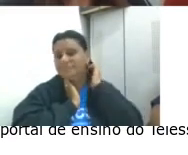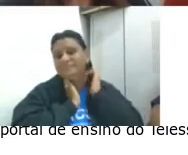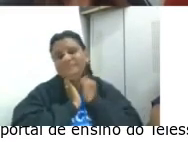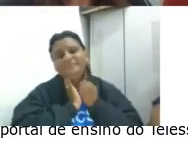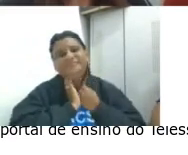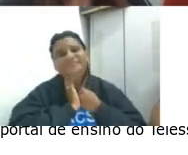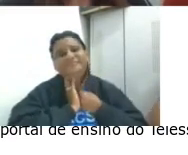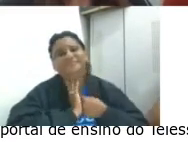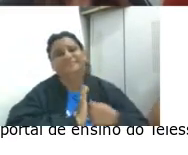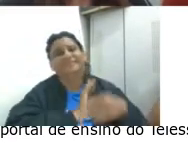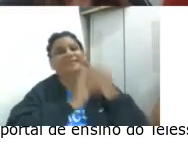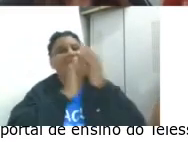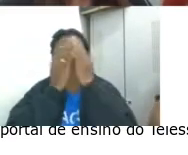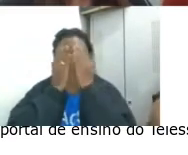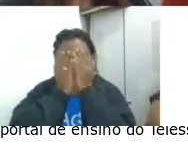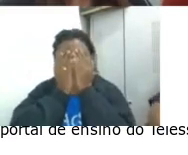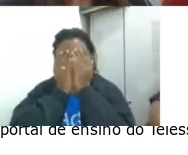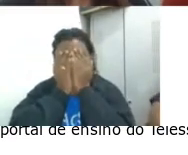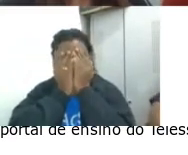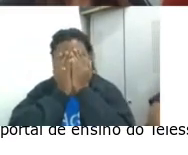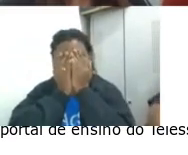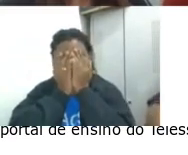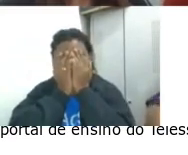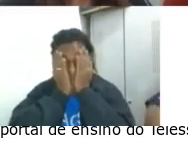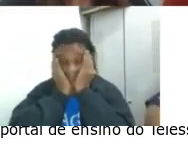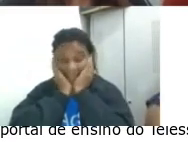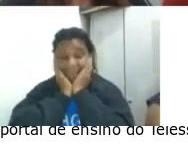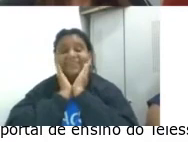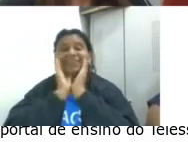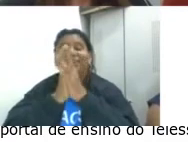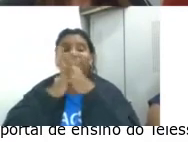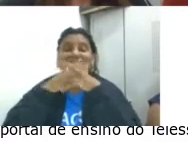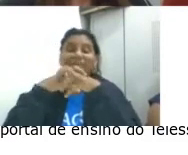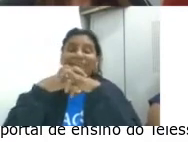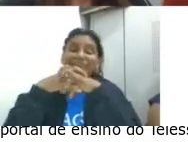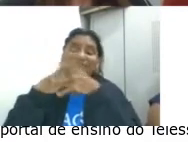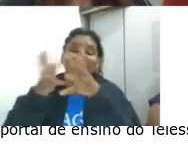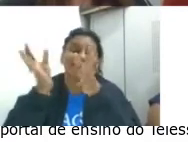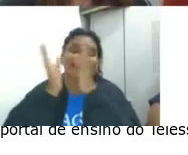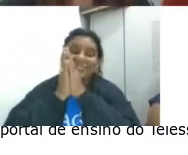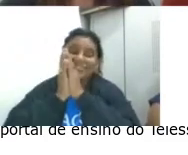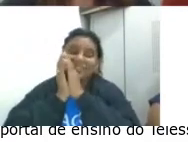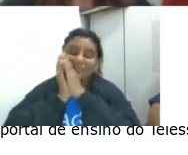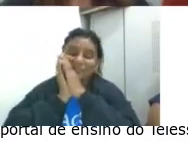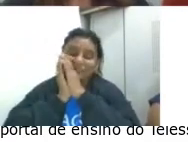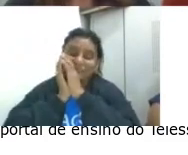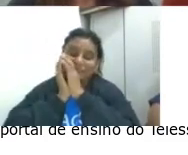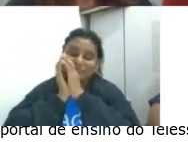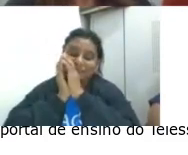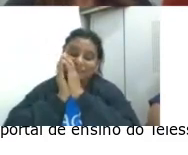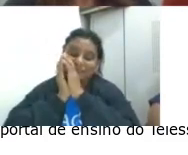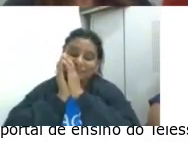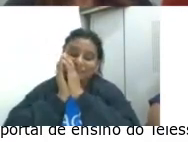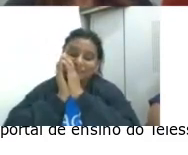embora a gente tenha todos esses desafios a estratégia ensina a construir